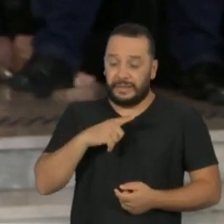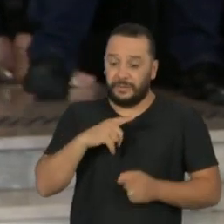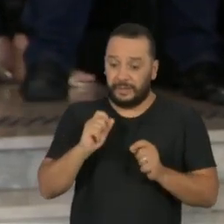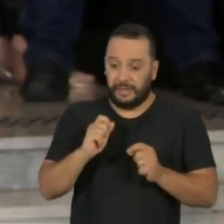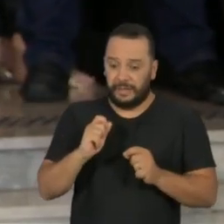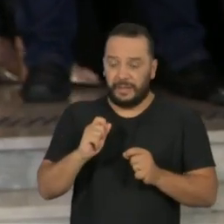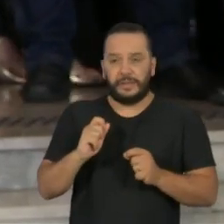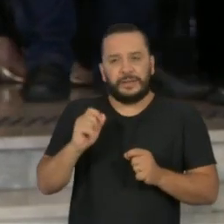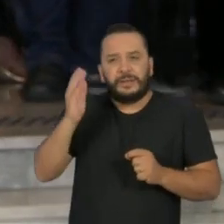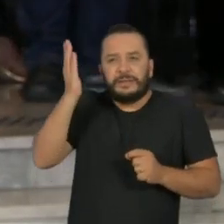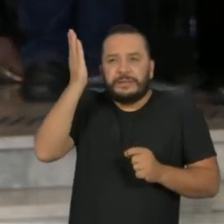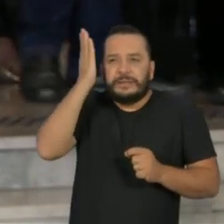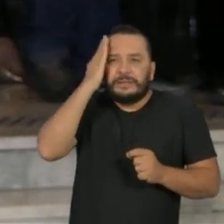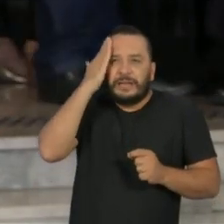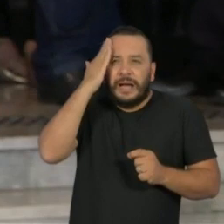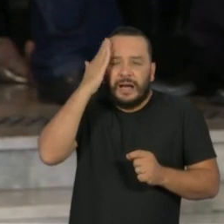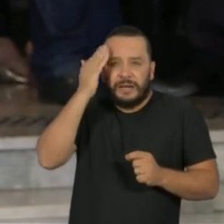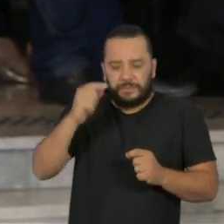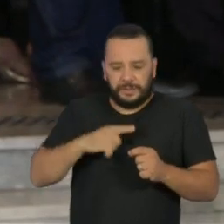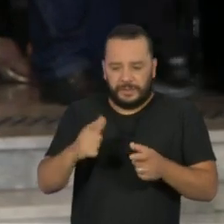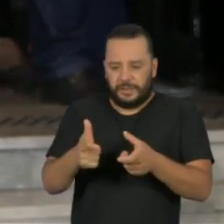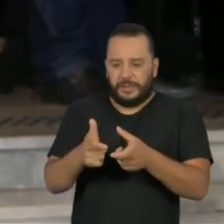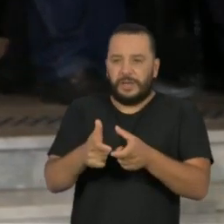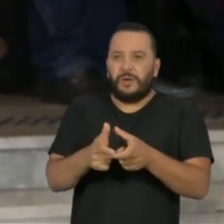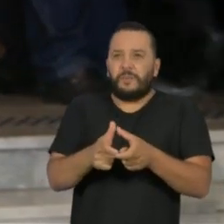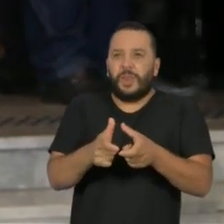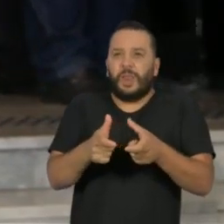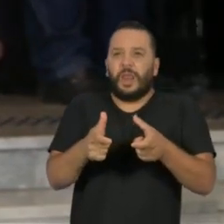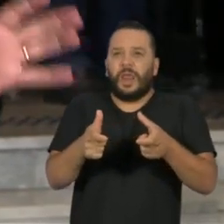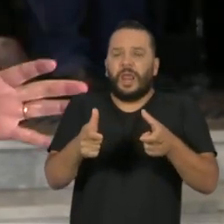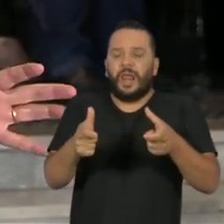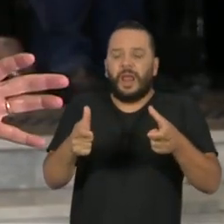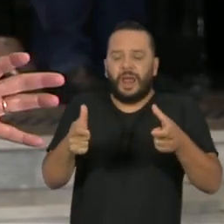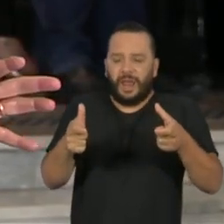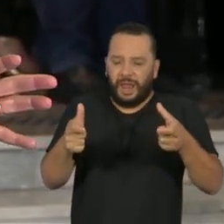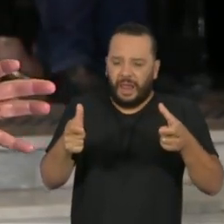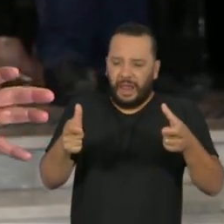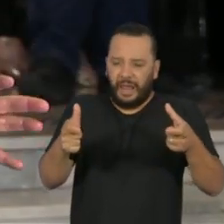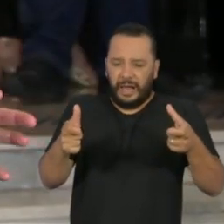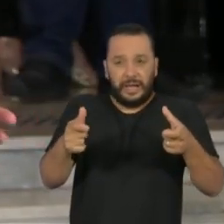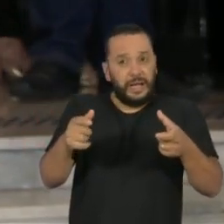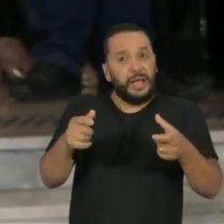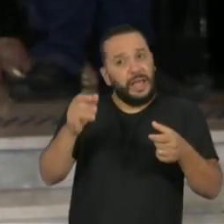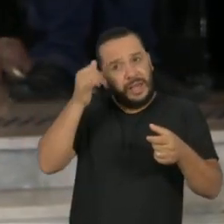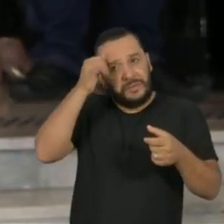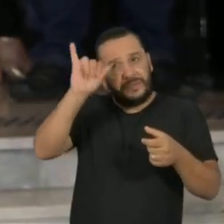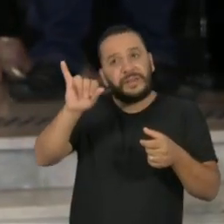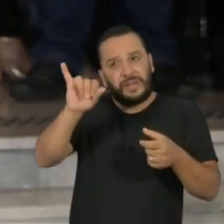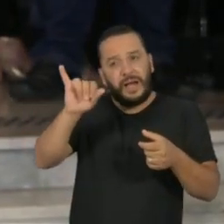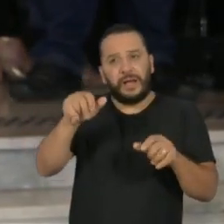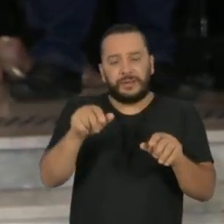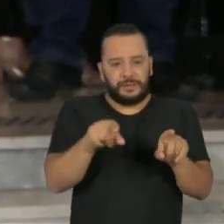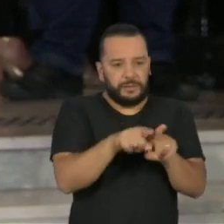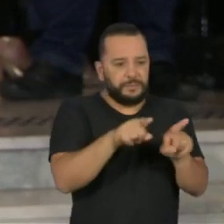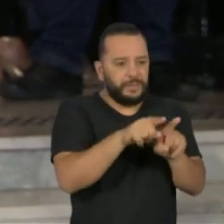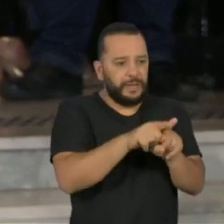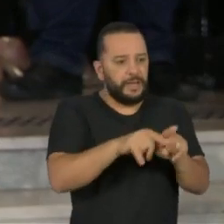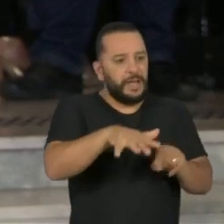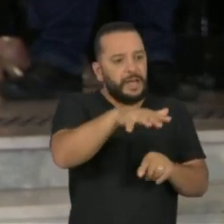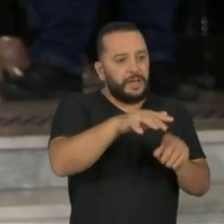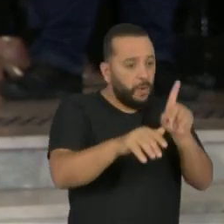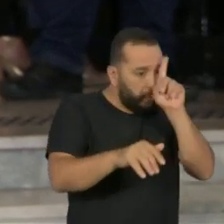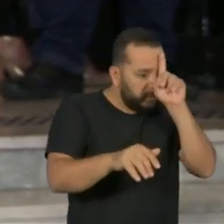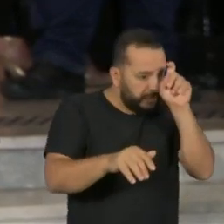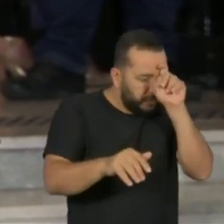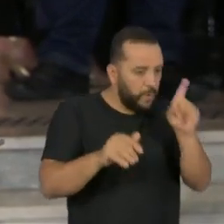não sobrecarrega o sistema de saúde. Então, isso é uma estratégia que foi adotada em outros países e nós estamos adotando aqui no estado de